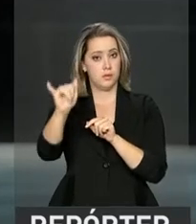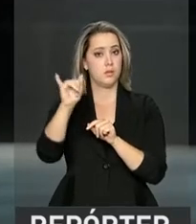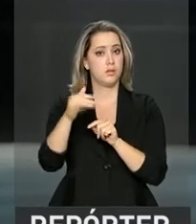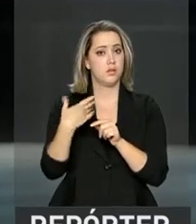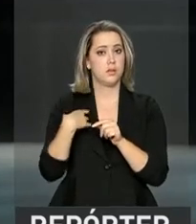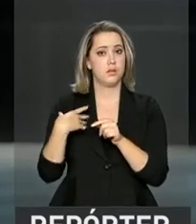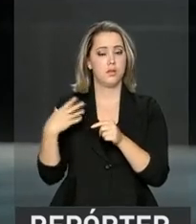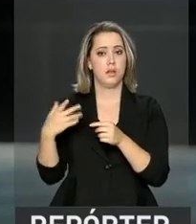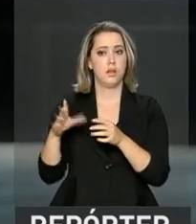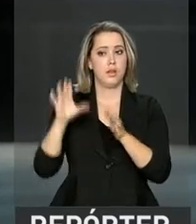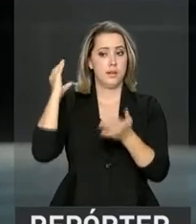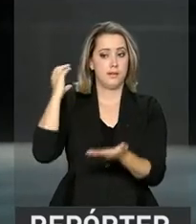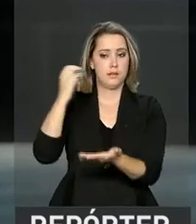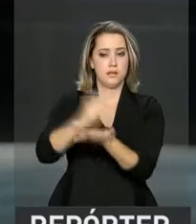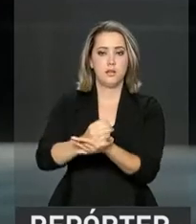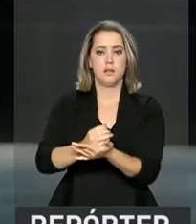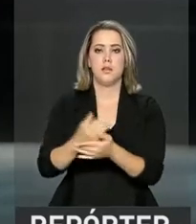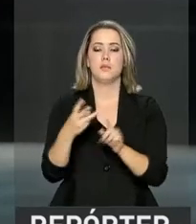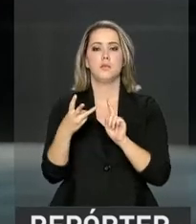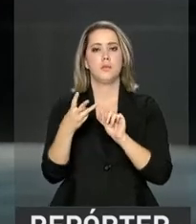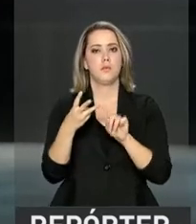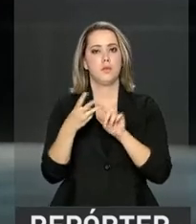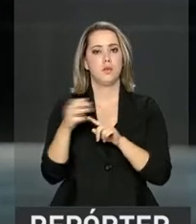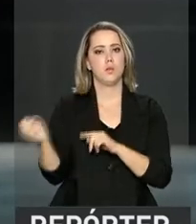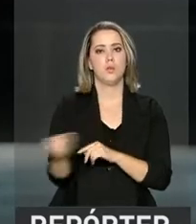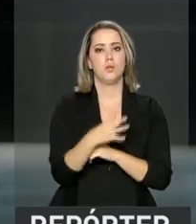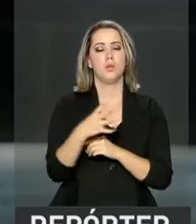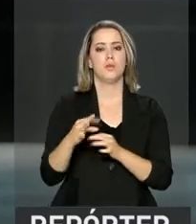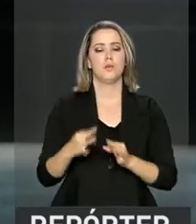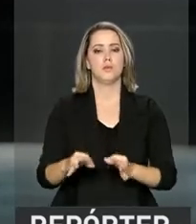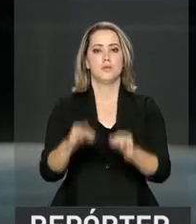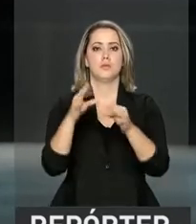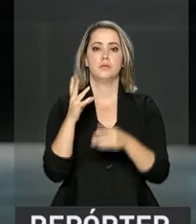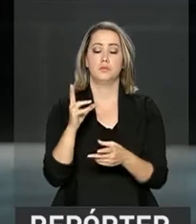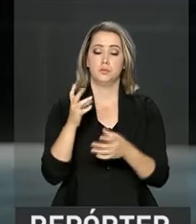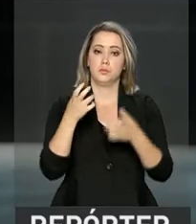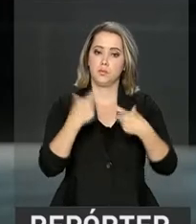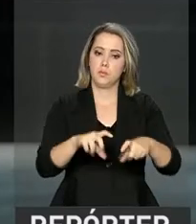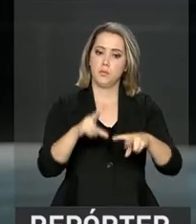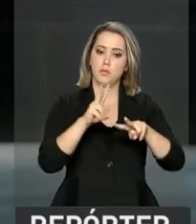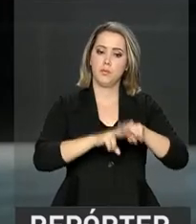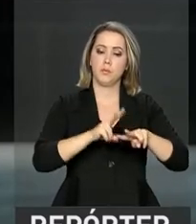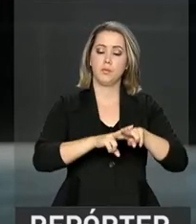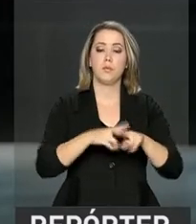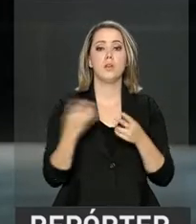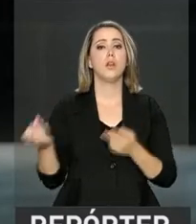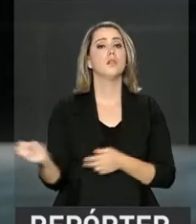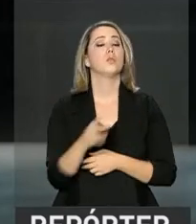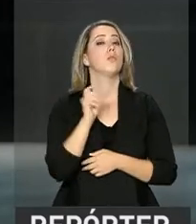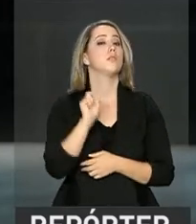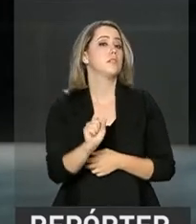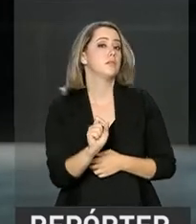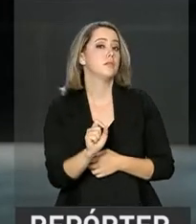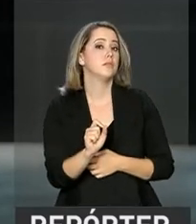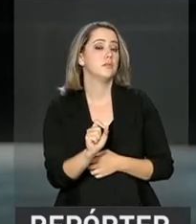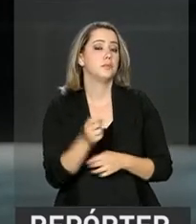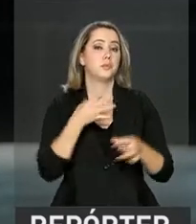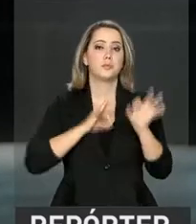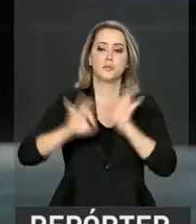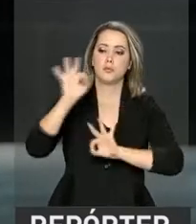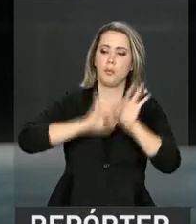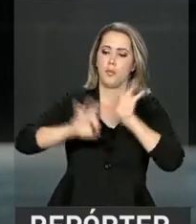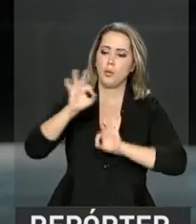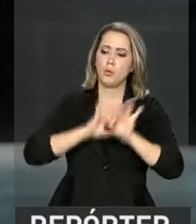nas fronteiras e modernizar o sistema prisional. A novidade agora é que esse planejamento para atacar a questão